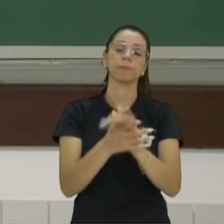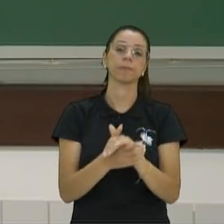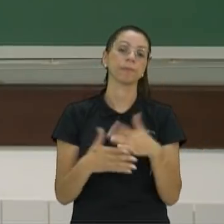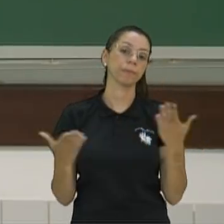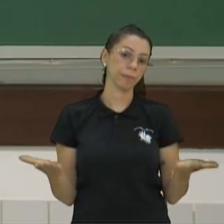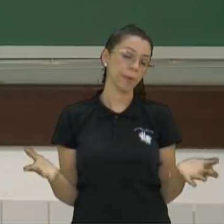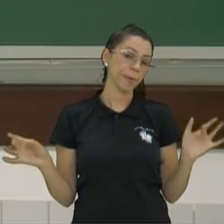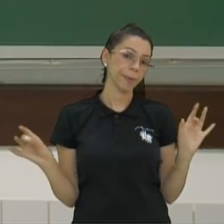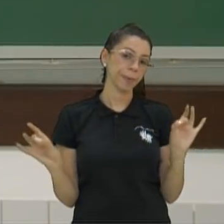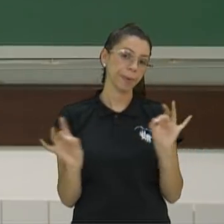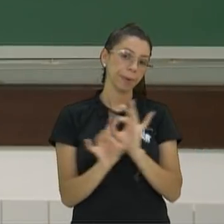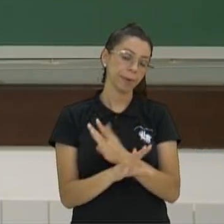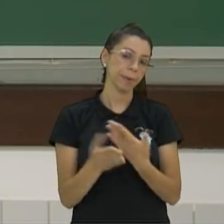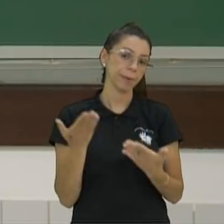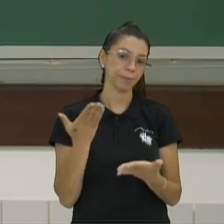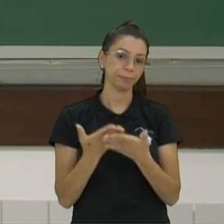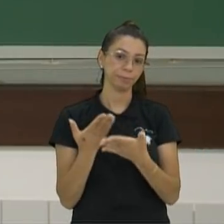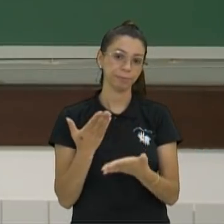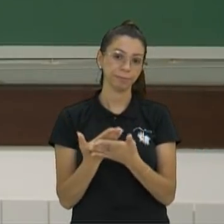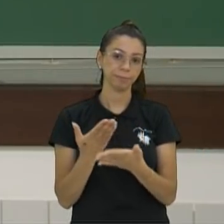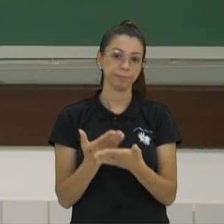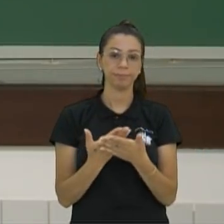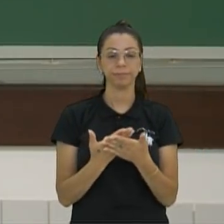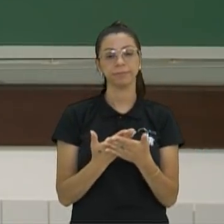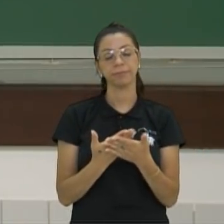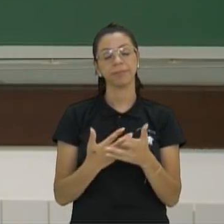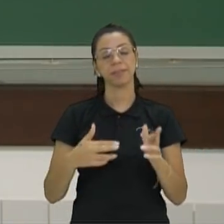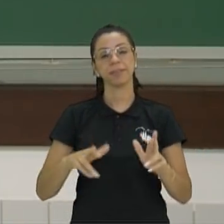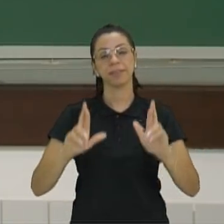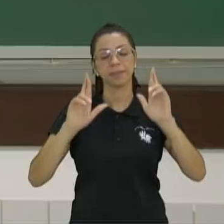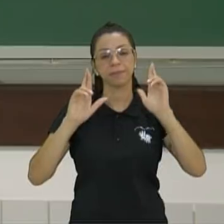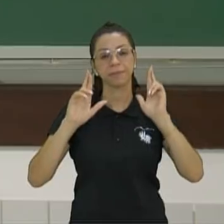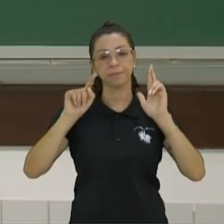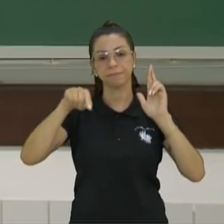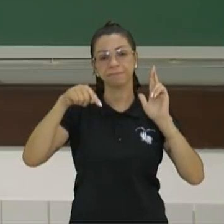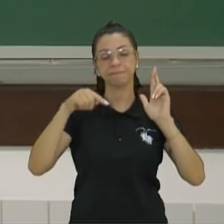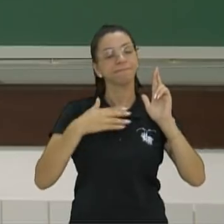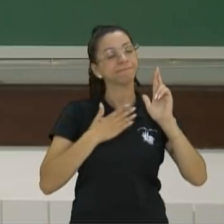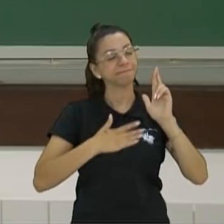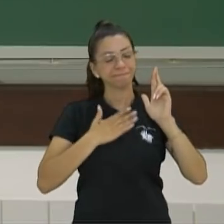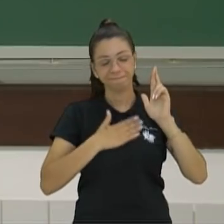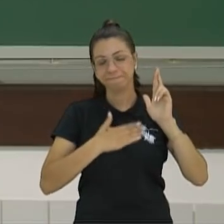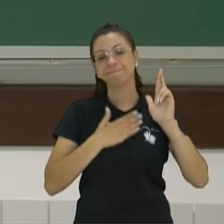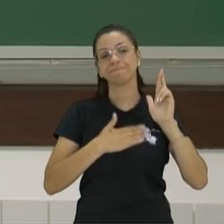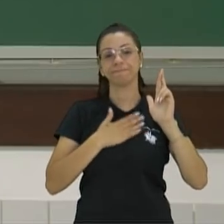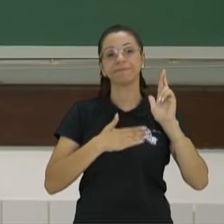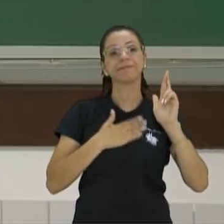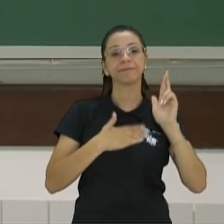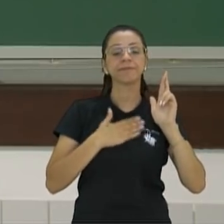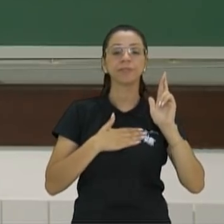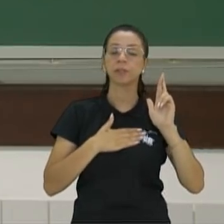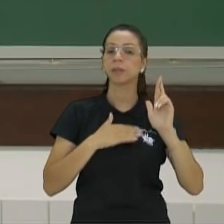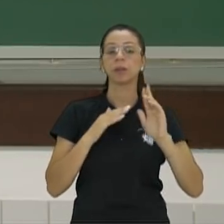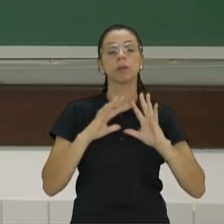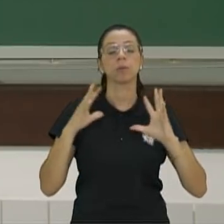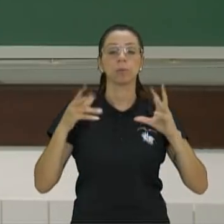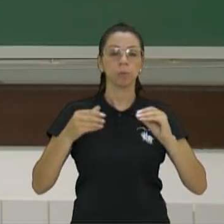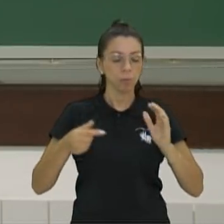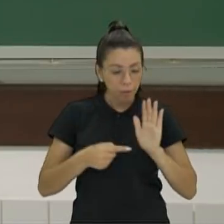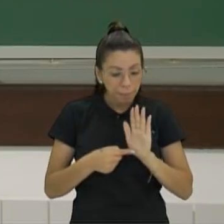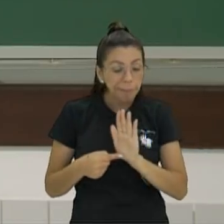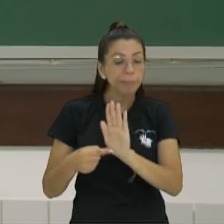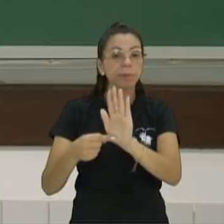isso, terminamos a nossa aula. Espero que vocês tenham gostado aqui de tudo isso que a gente